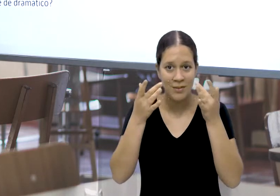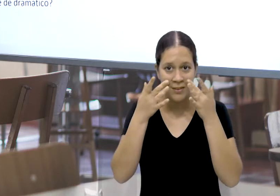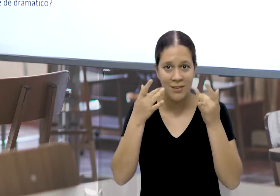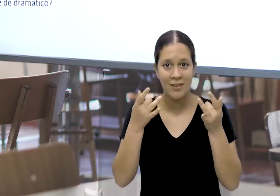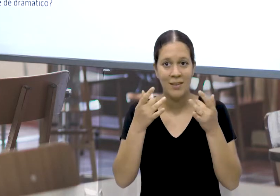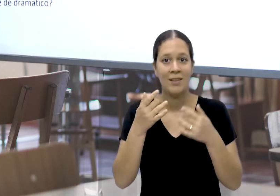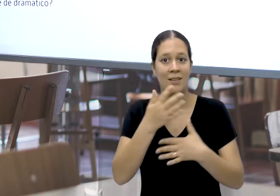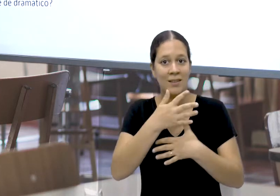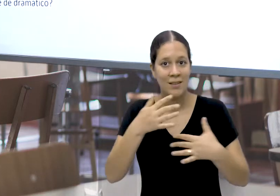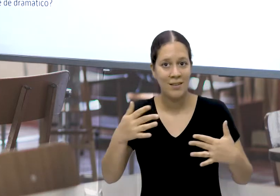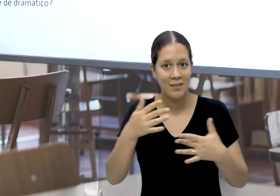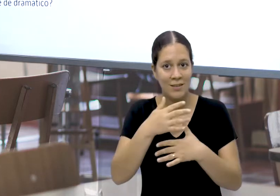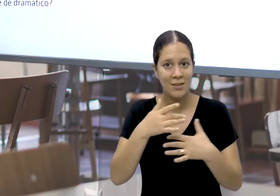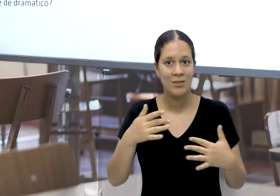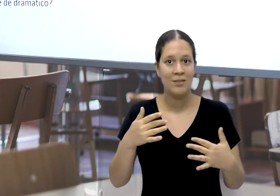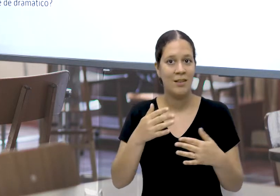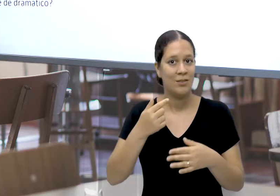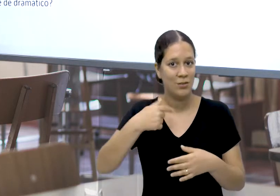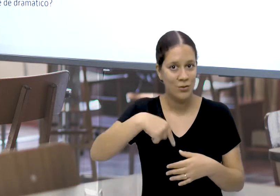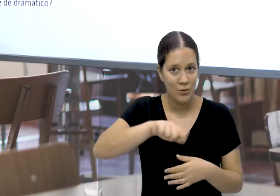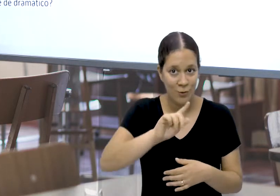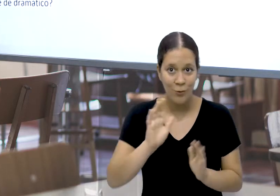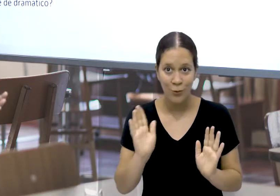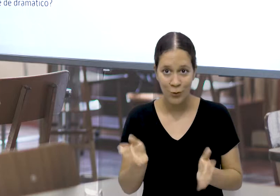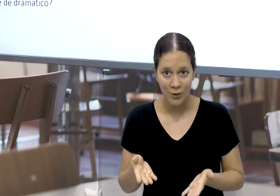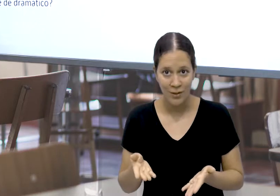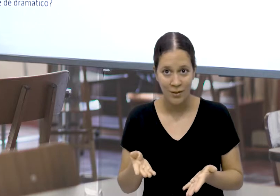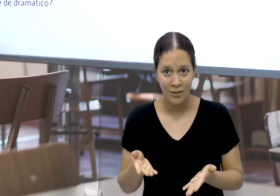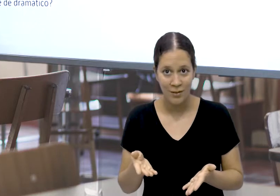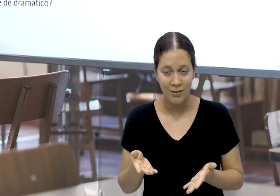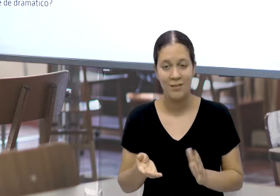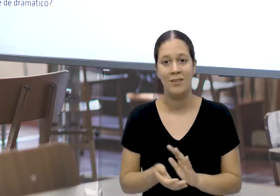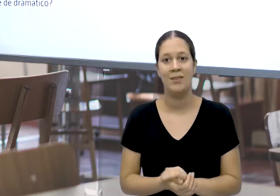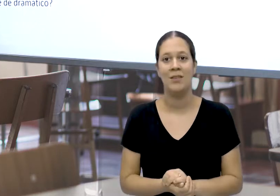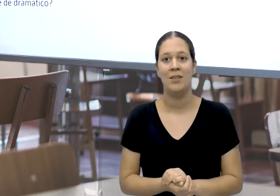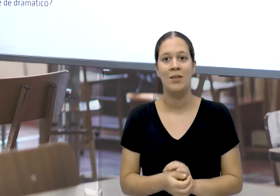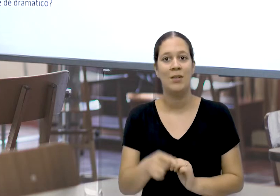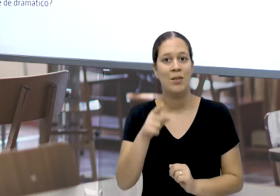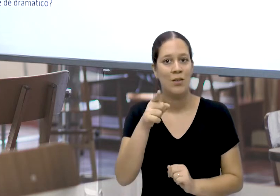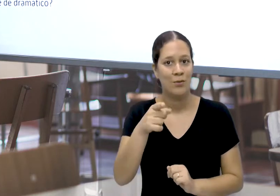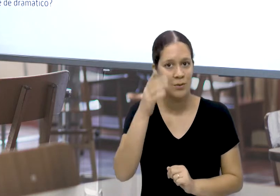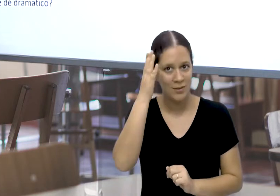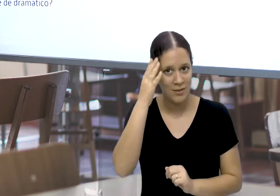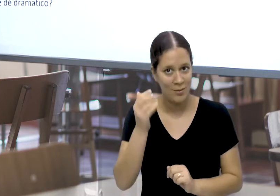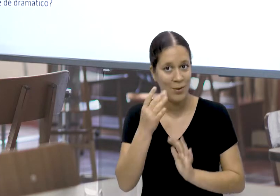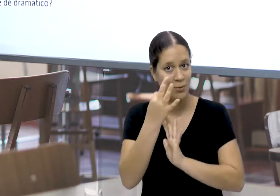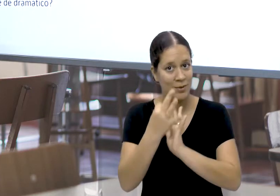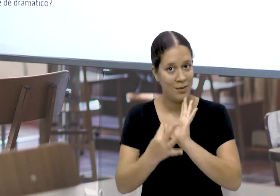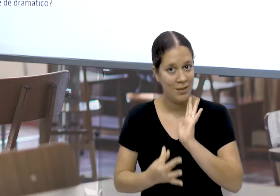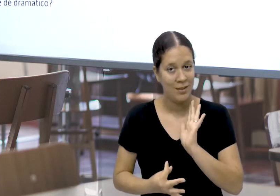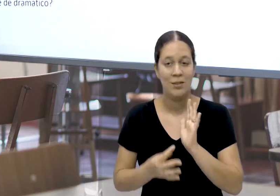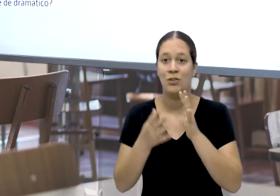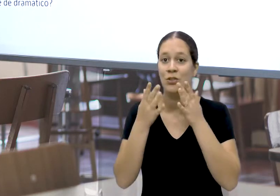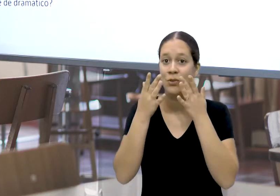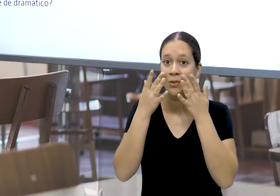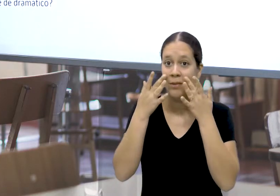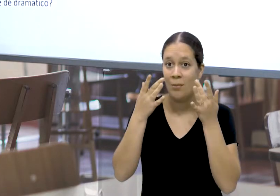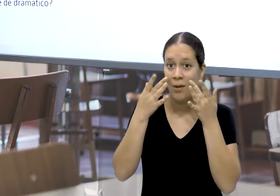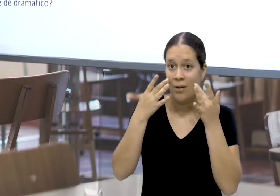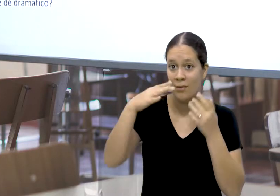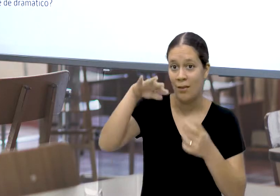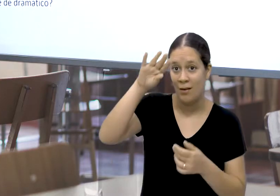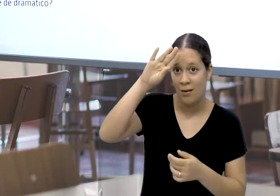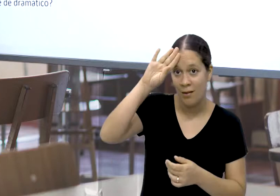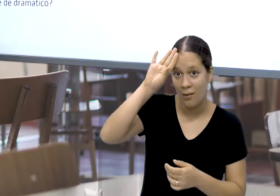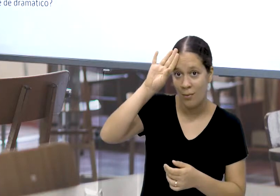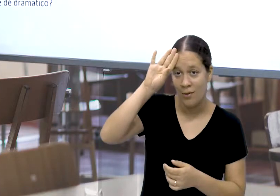isso. Quando a gente fala drama, acho que a primeira coisa que vem na cabeça é choro,